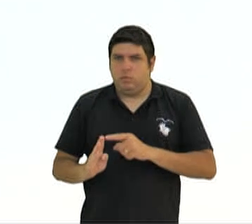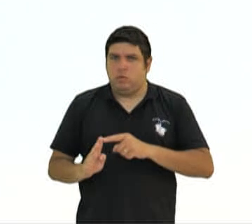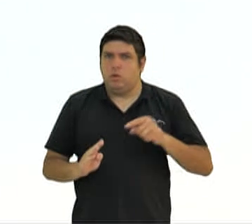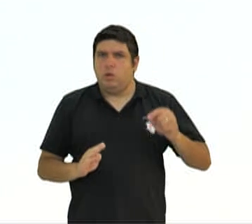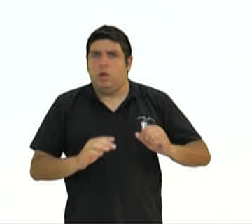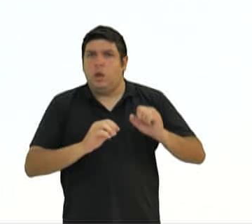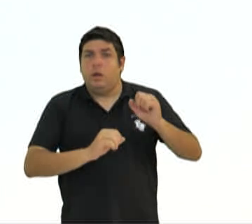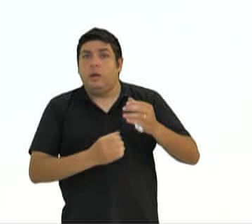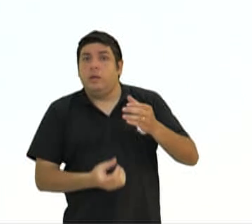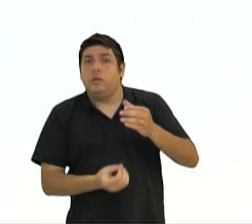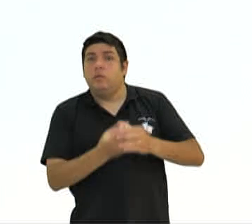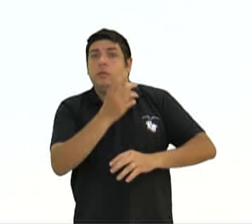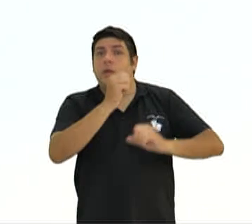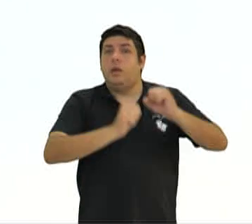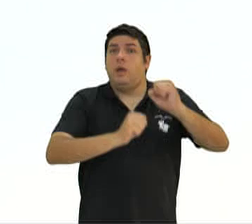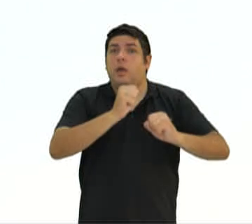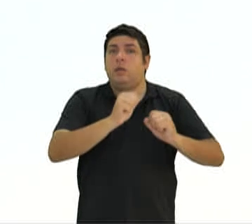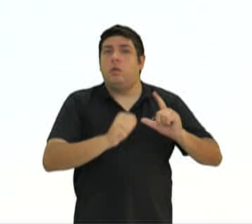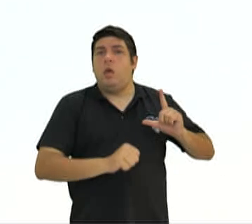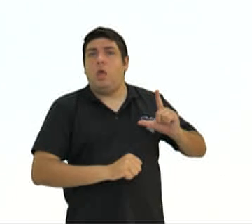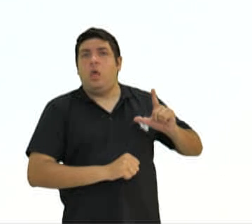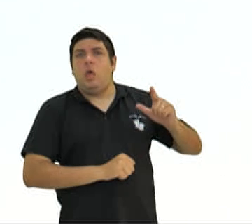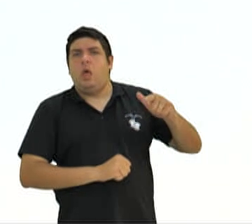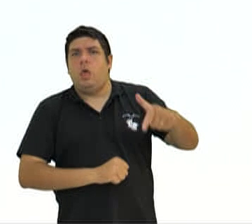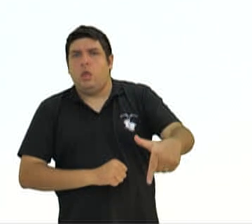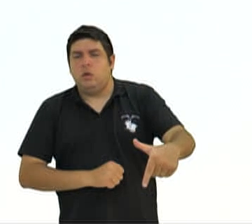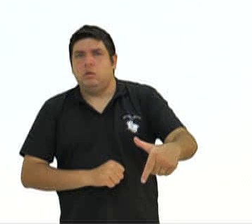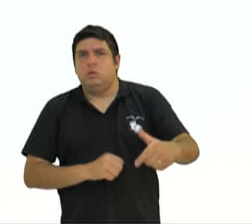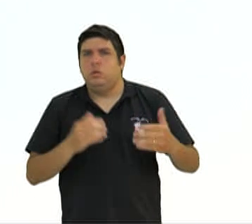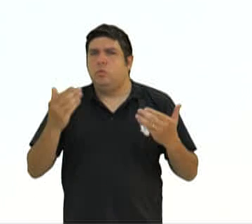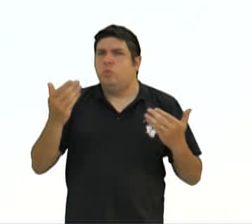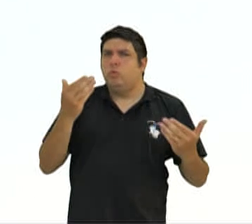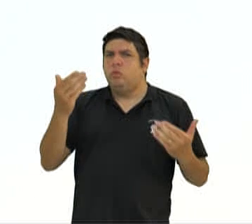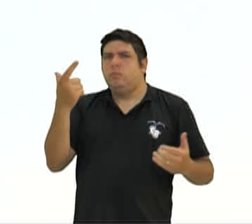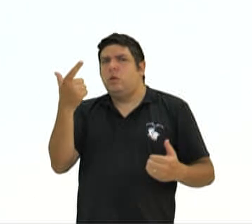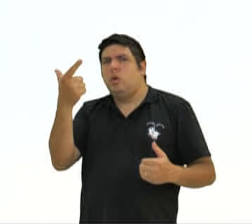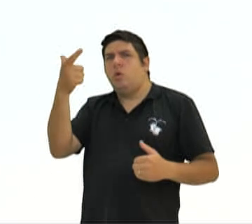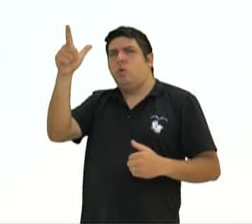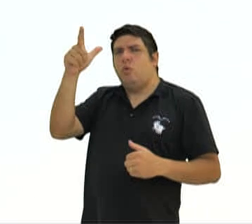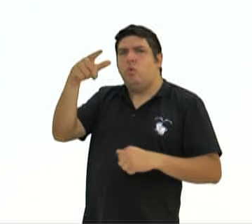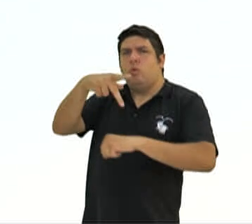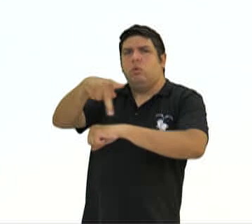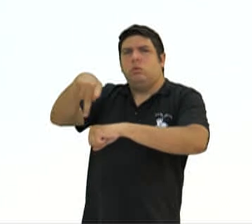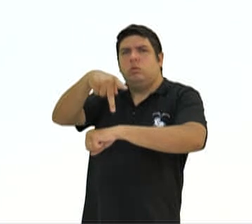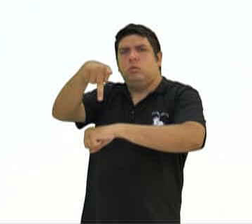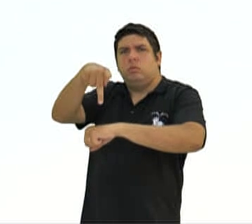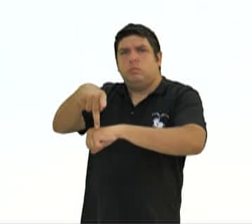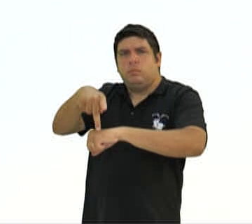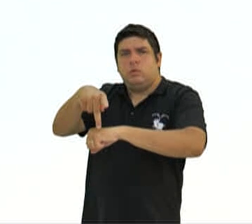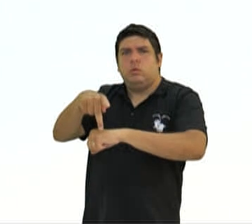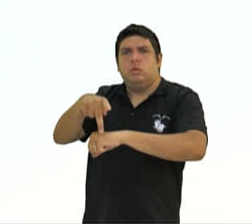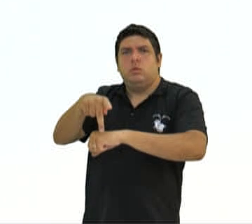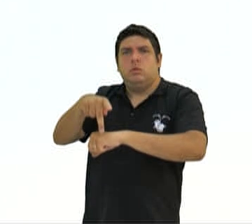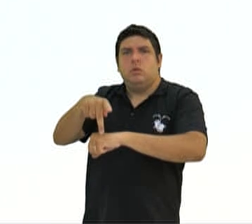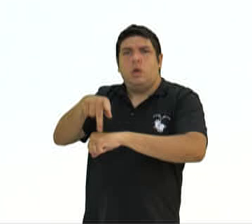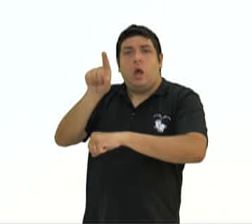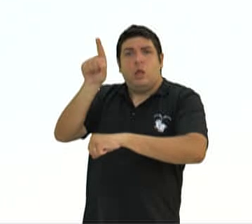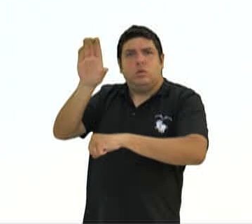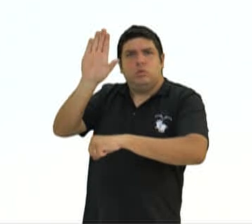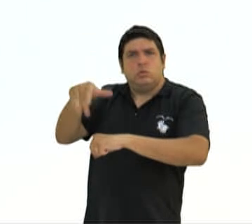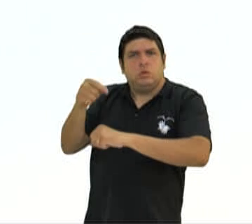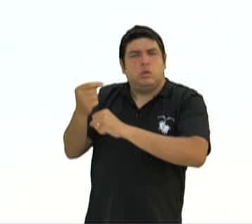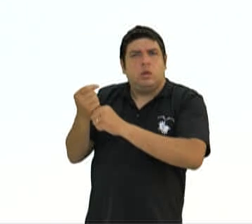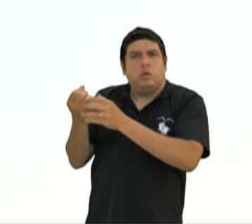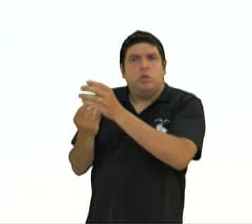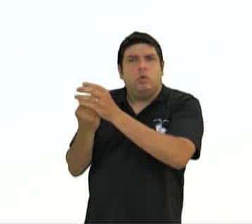Brasil, comparado com outras partes do mundo, certo? 200 anos, mais ou menos, depois